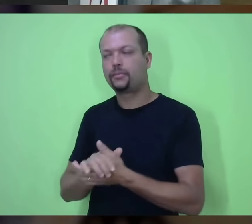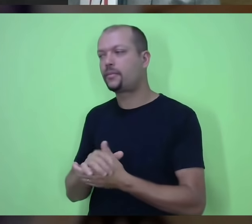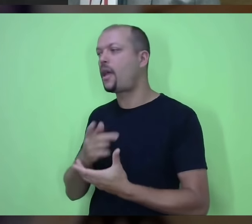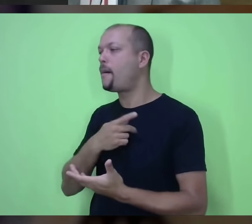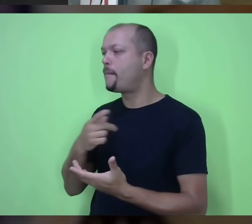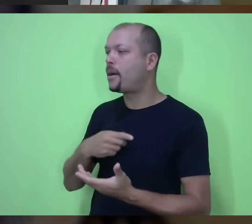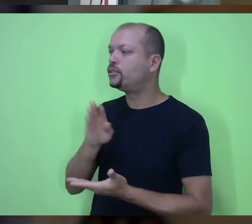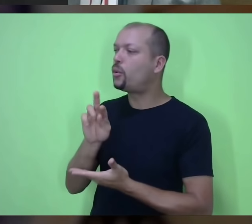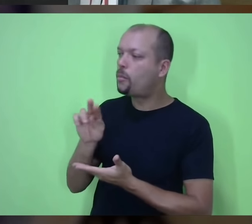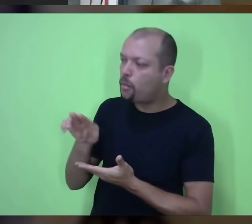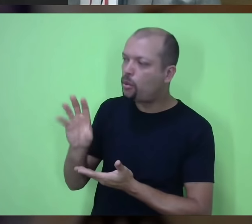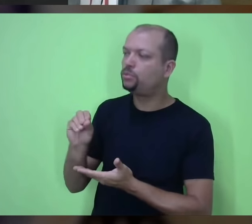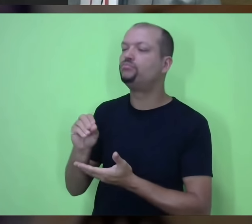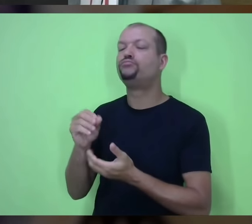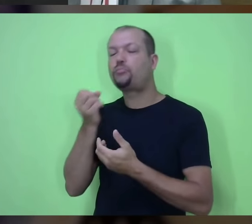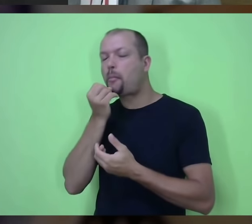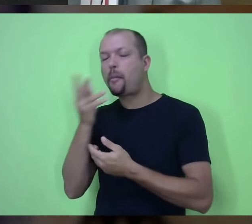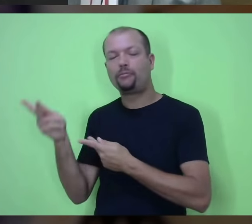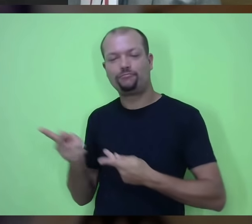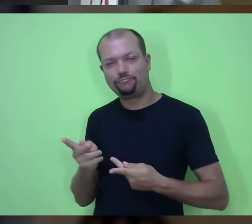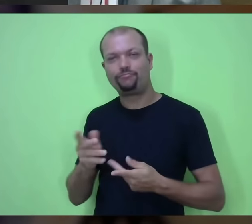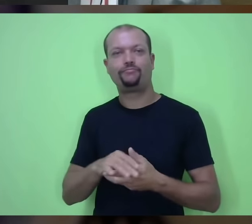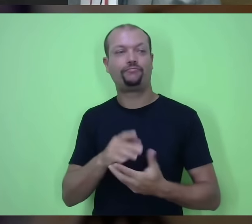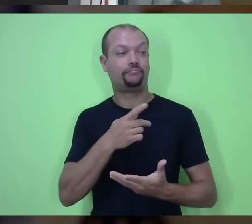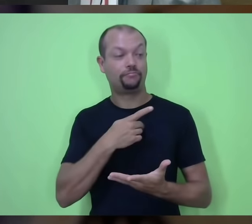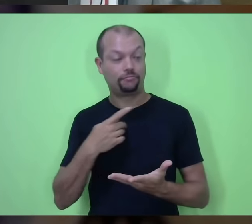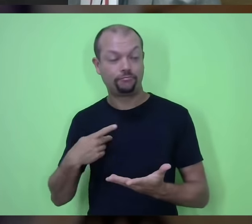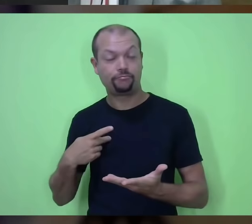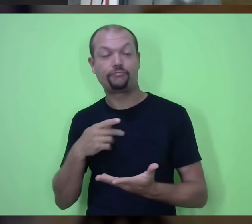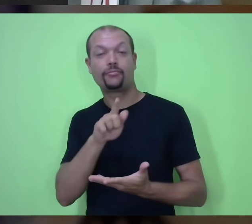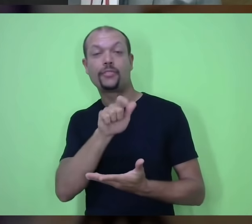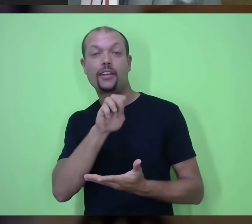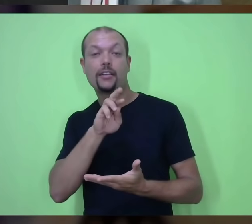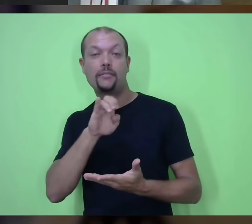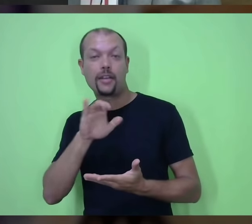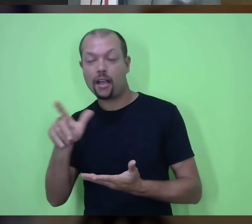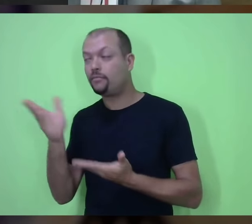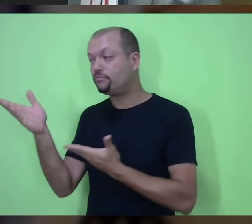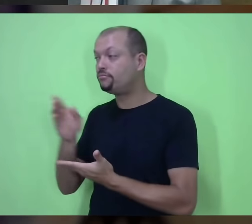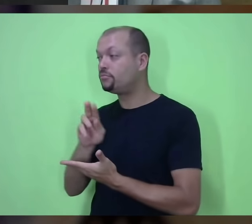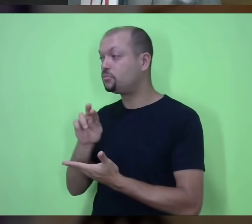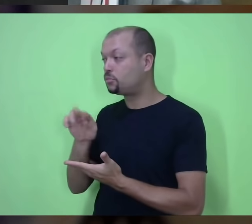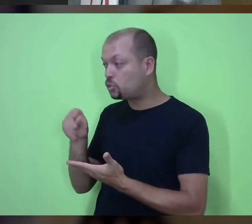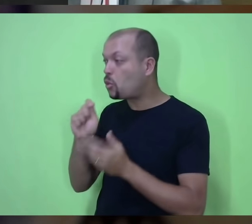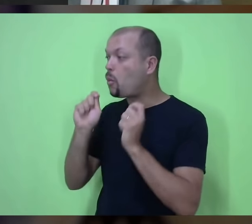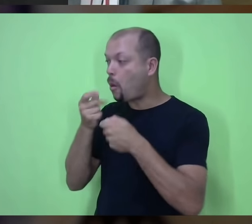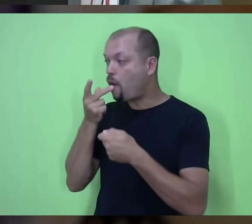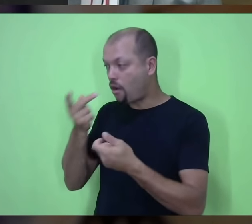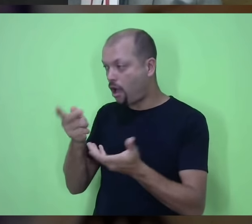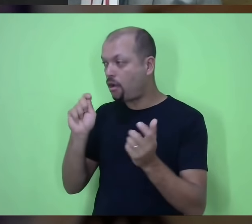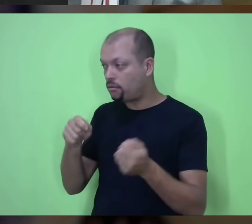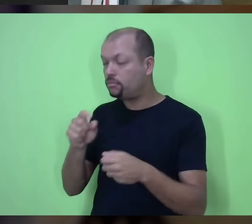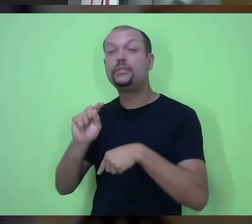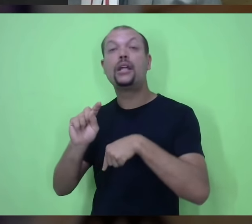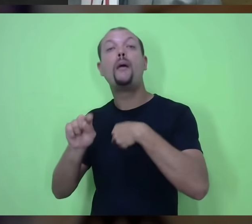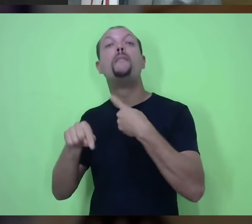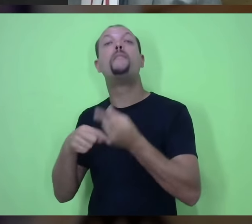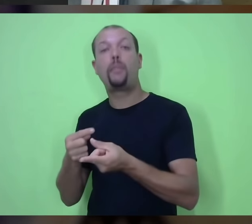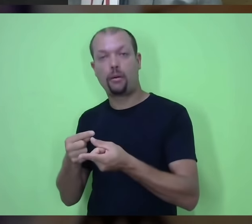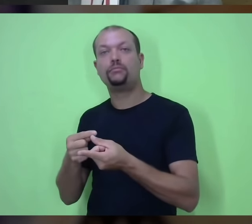Então, pastor Bruno, seja bem-vindo. Pastor Gabriel, eu começo abrindo a palavra aqui ao pastor Bruno, vai abrir o seu microfone, vai poder falar. E